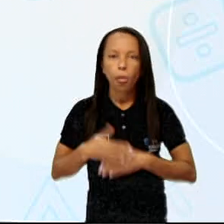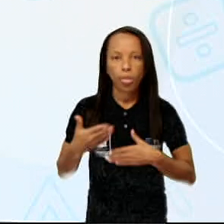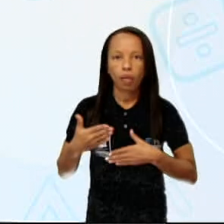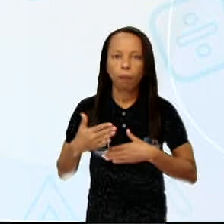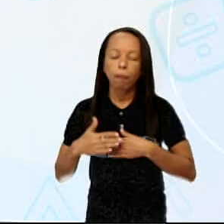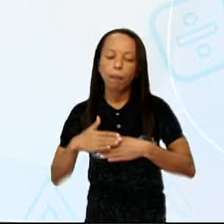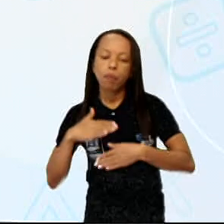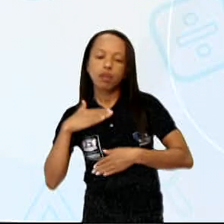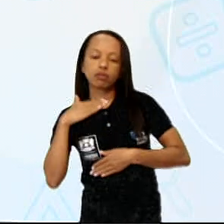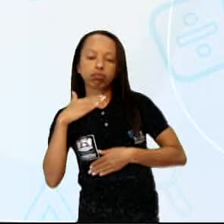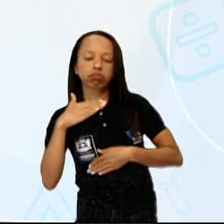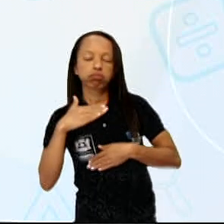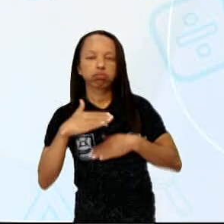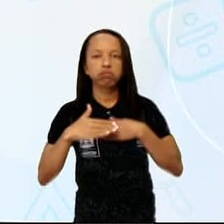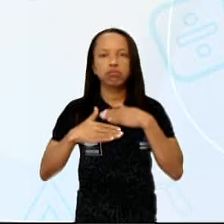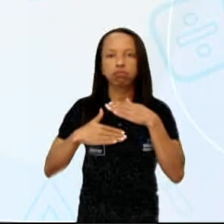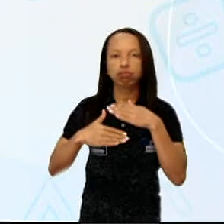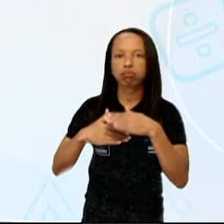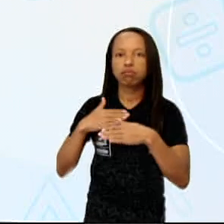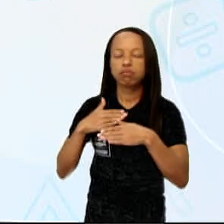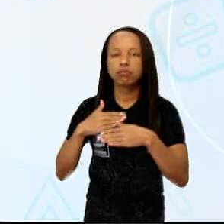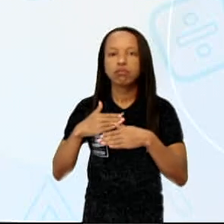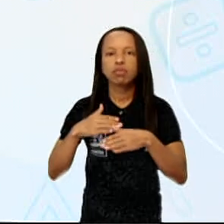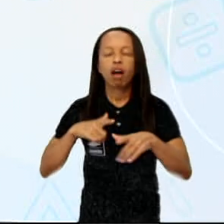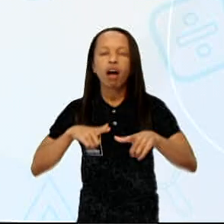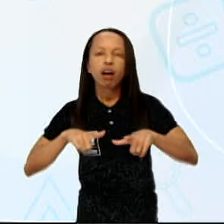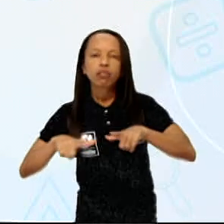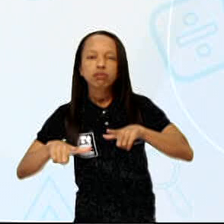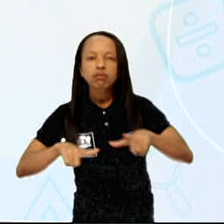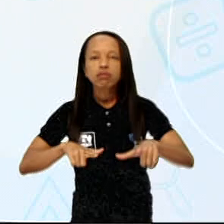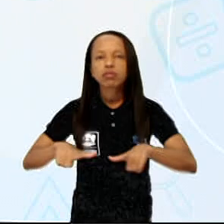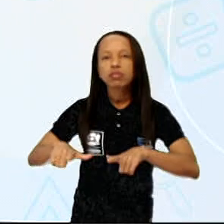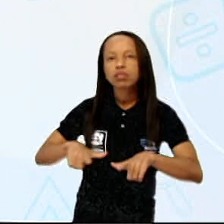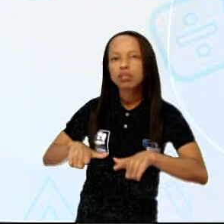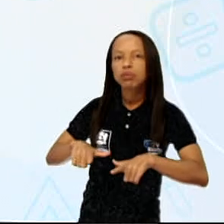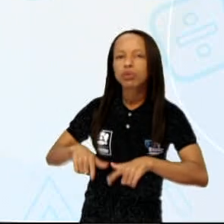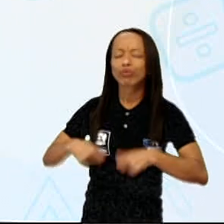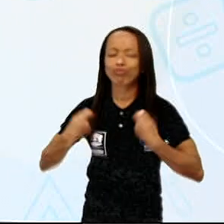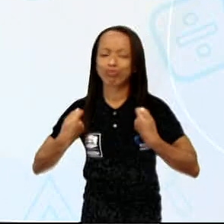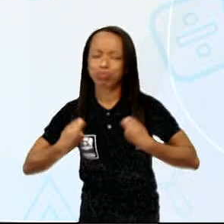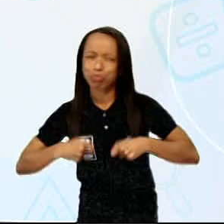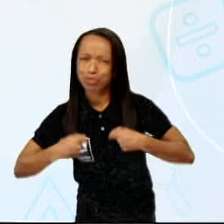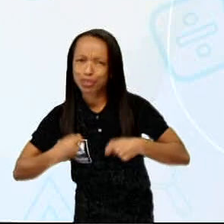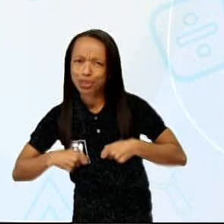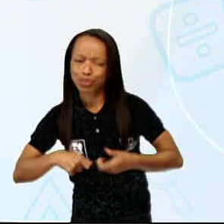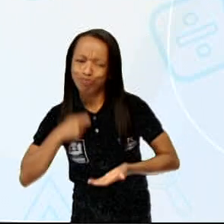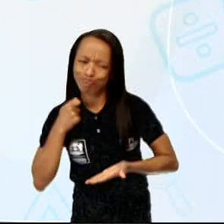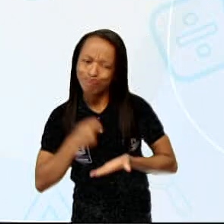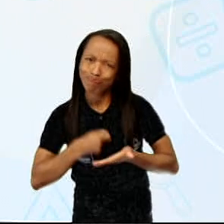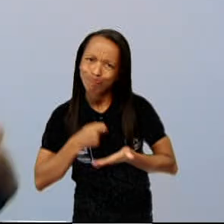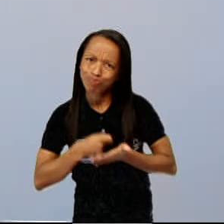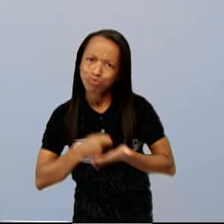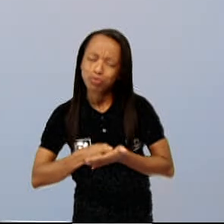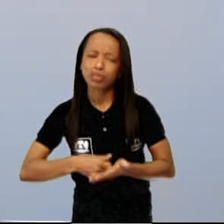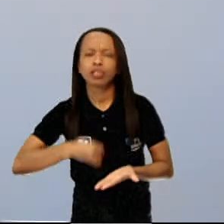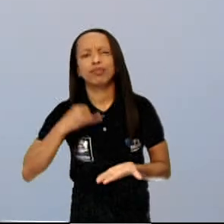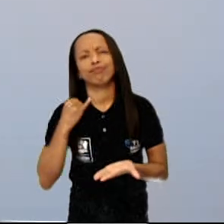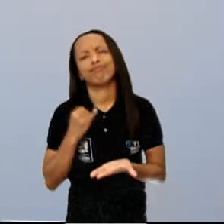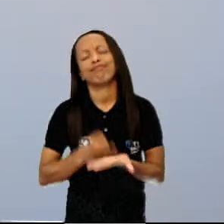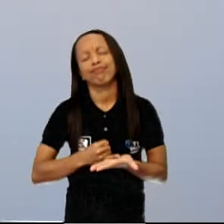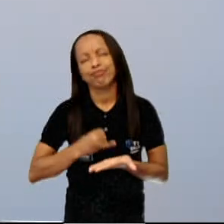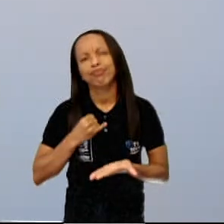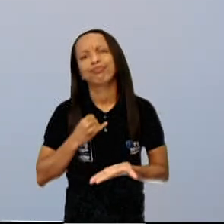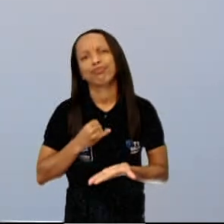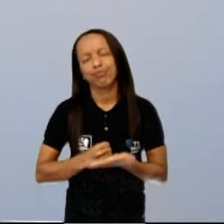o povo que trabalhava plantando, eles tinham também que pagar impostos. E eles não tinham direitos,